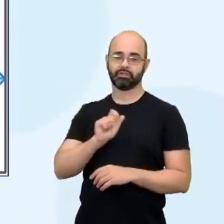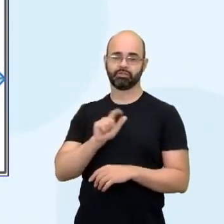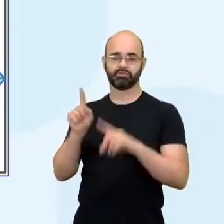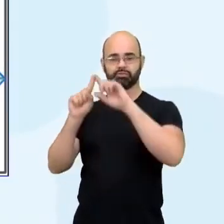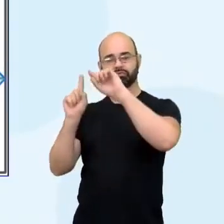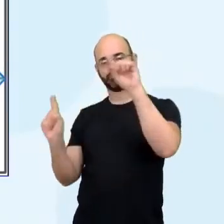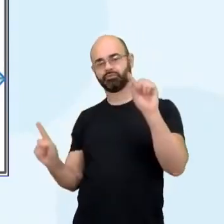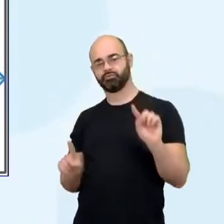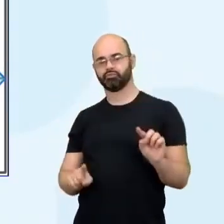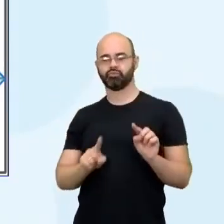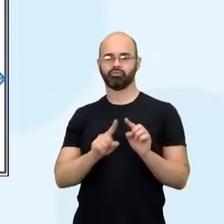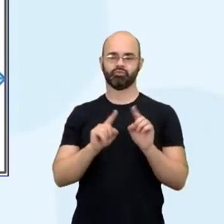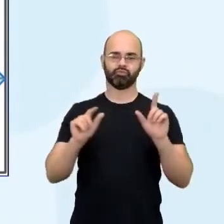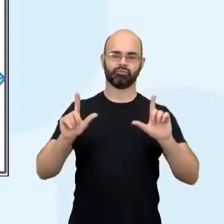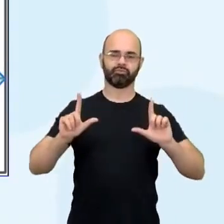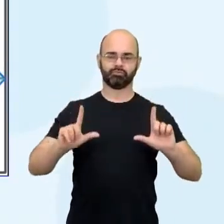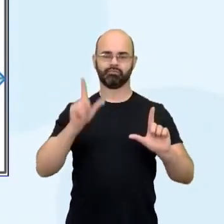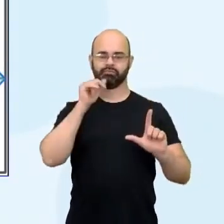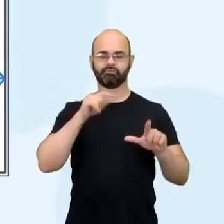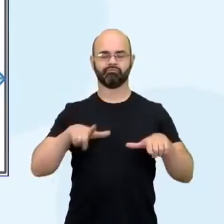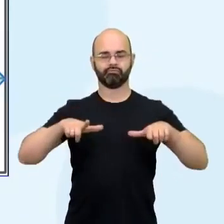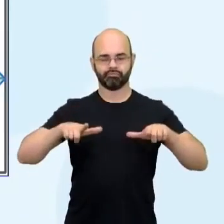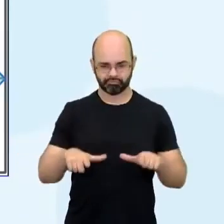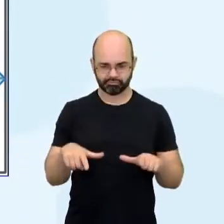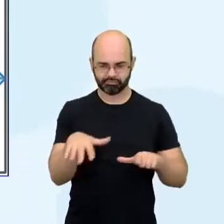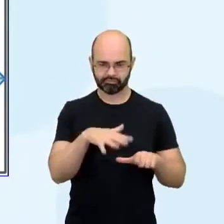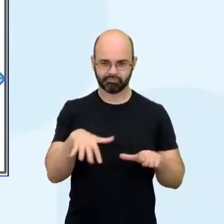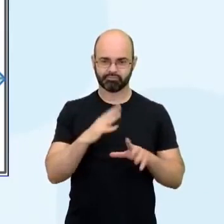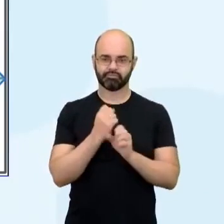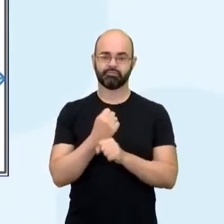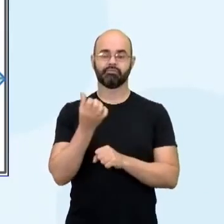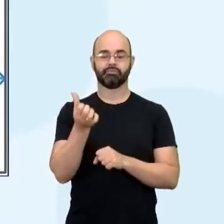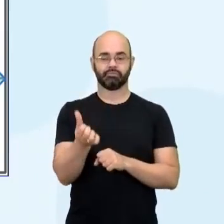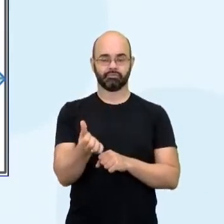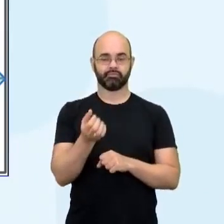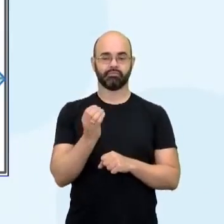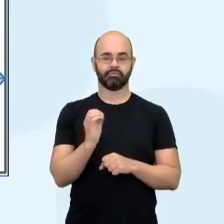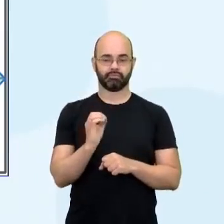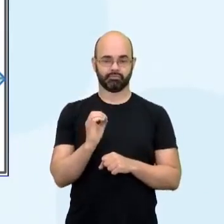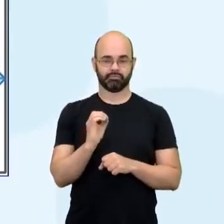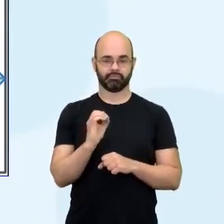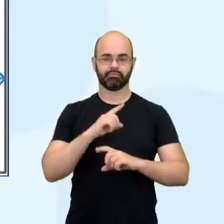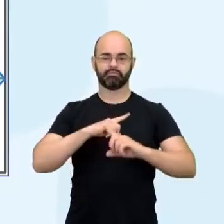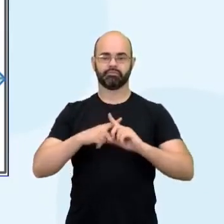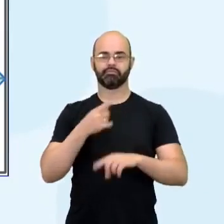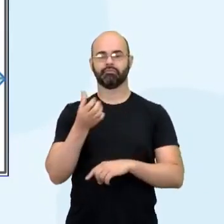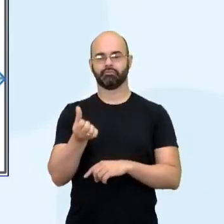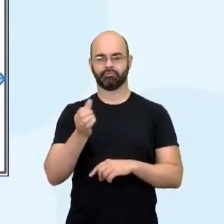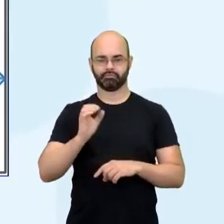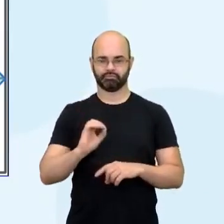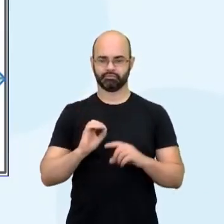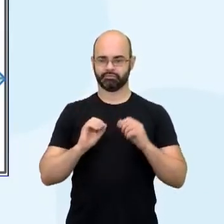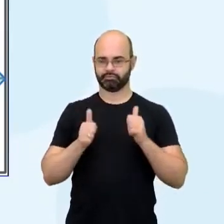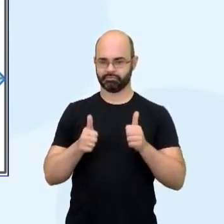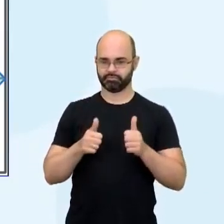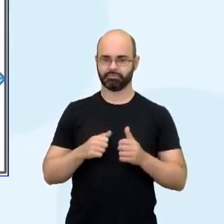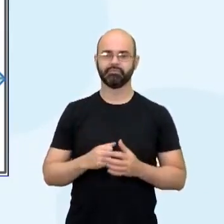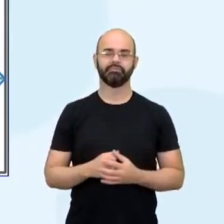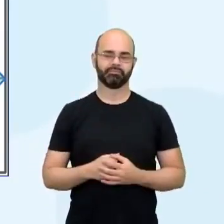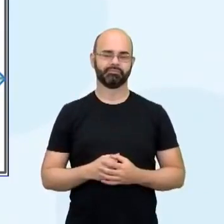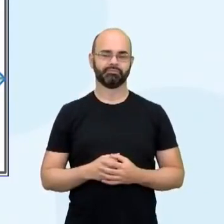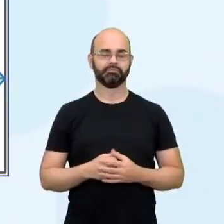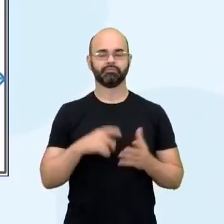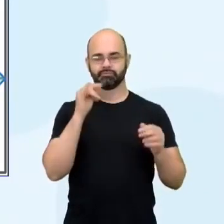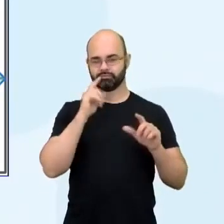parte decorativa lá do piso. Lembrando que ele tem 60 centímetros por 60 centímetros. Tudo bem? Bom,